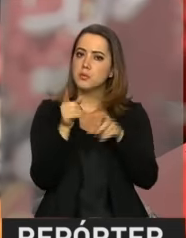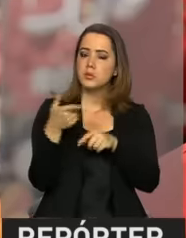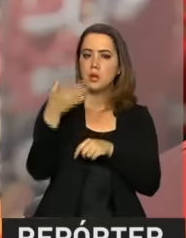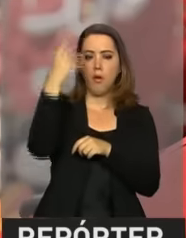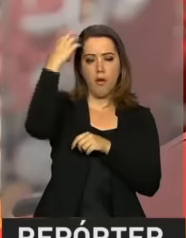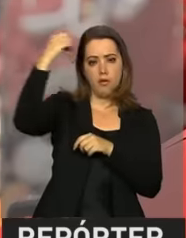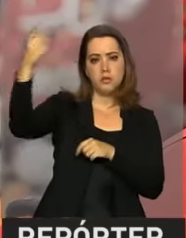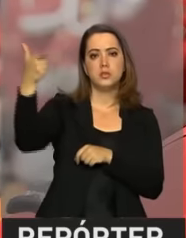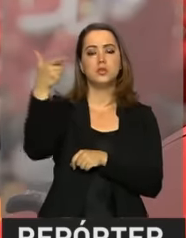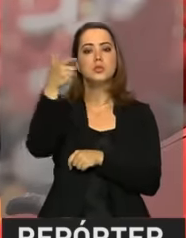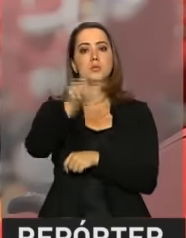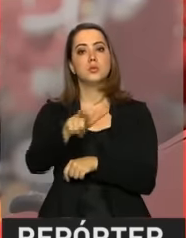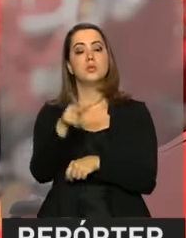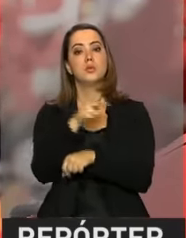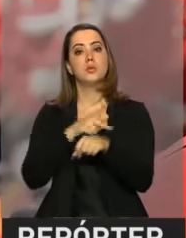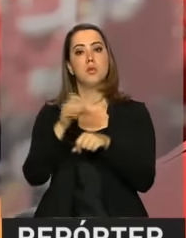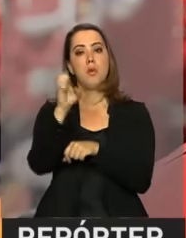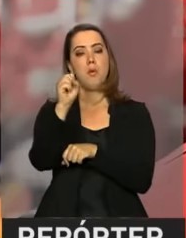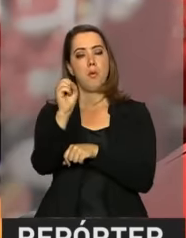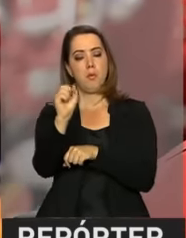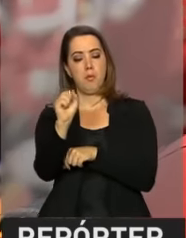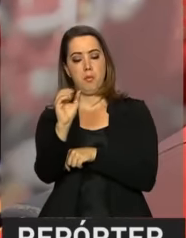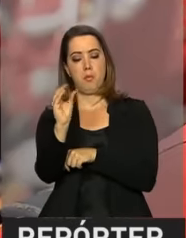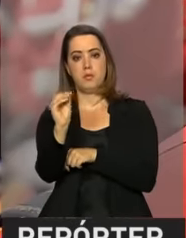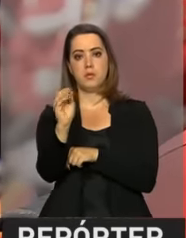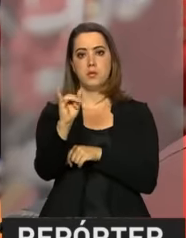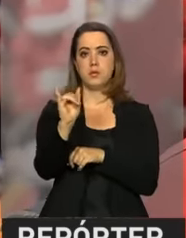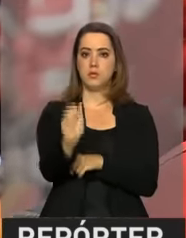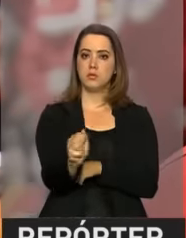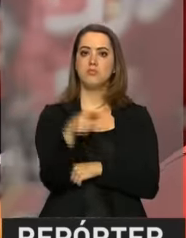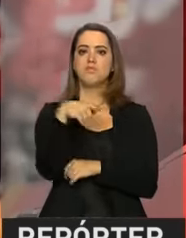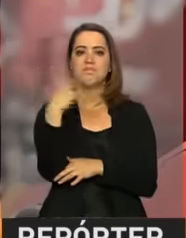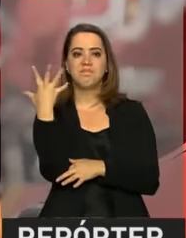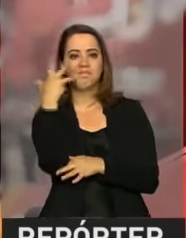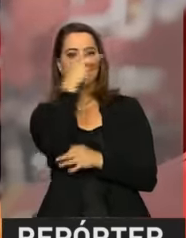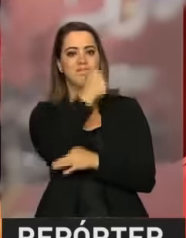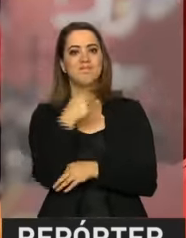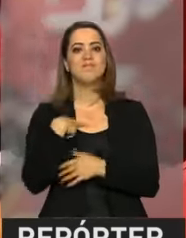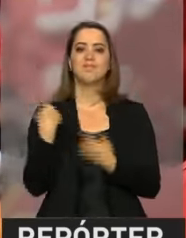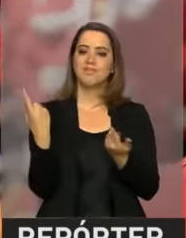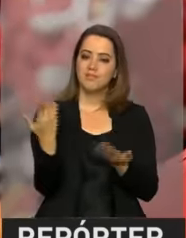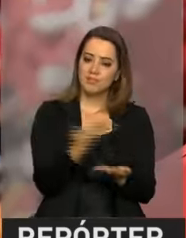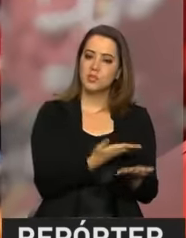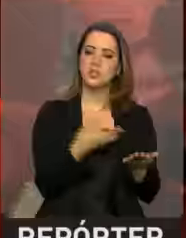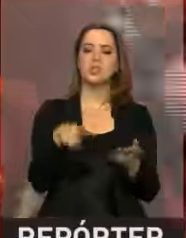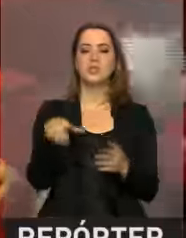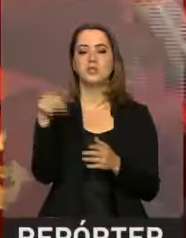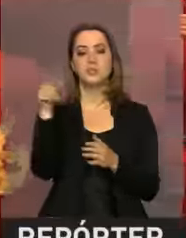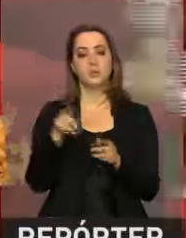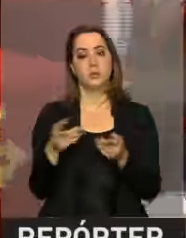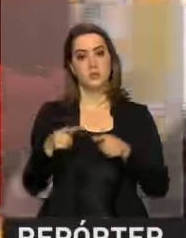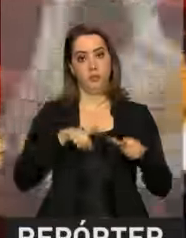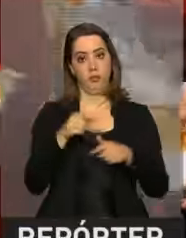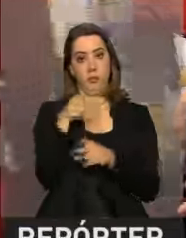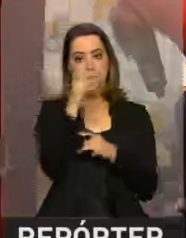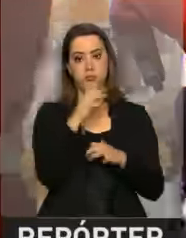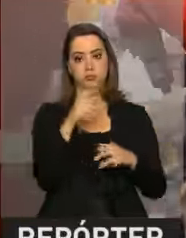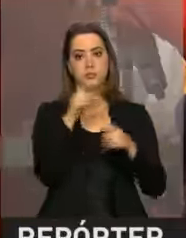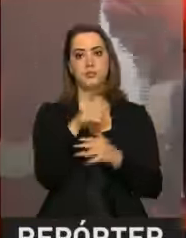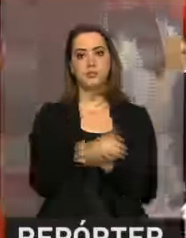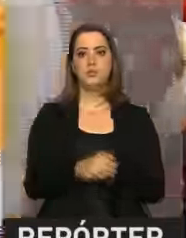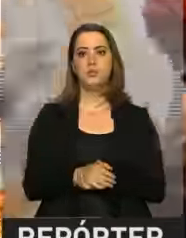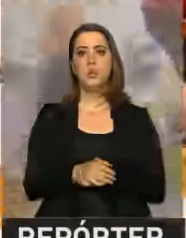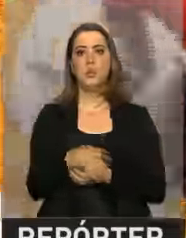para a Escócia, e estamos aí hoje com essa beleza que nós trazemos para o povo brasileiro. E quem ficou curioso para ver o